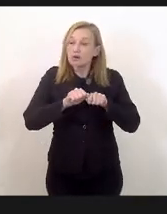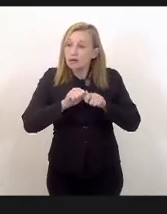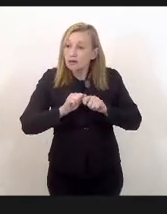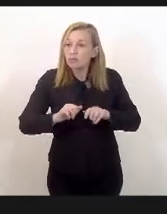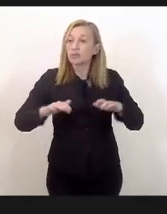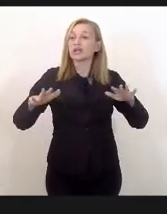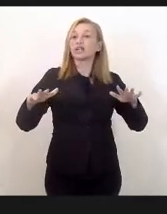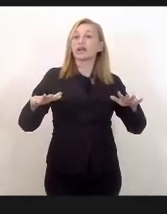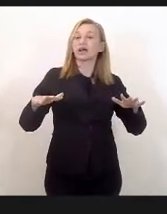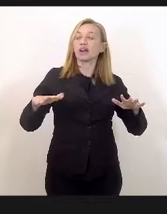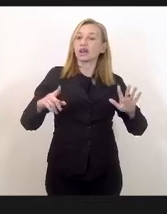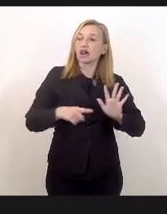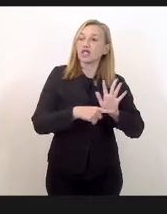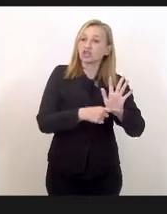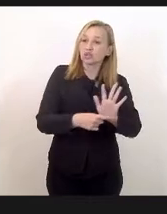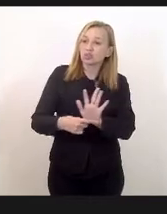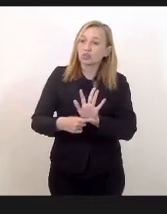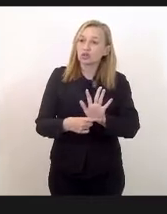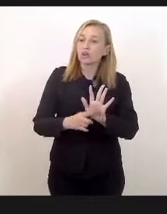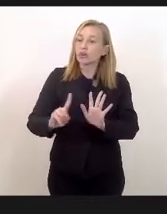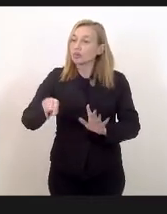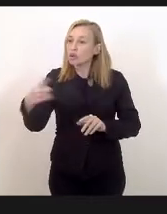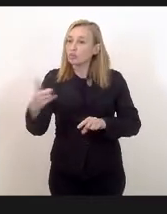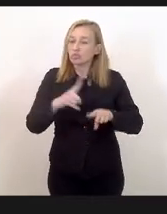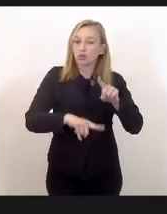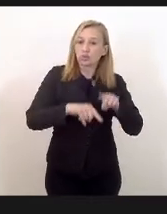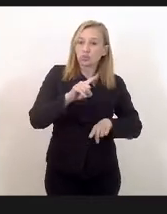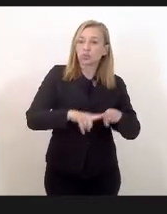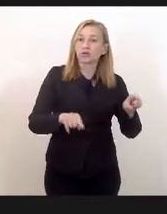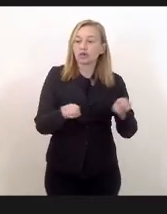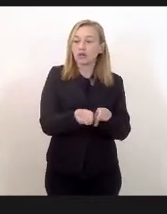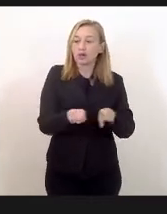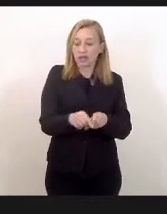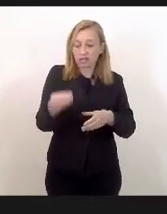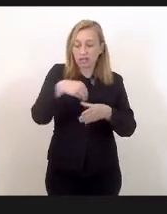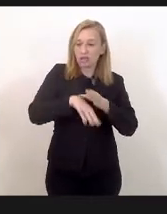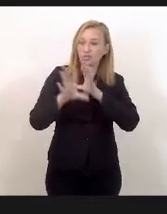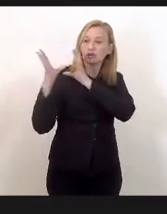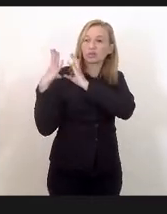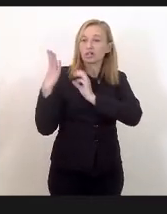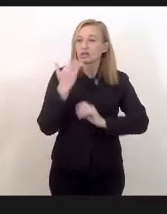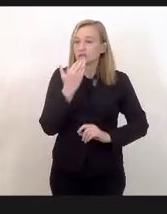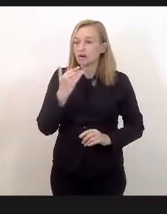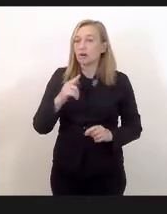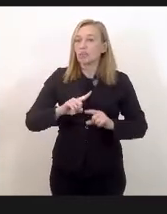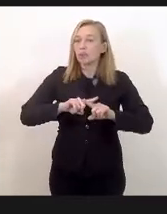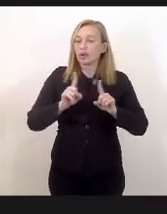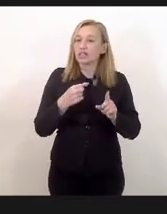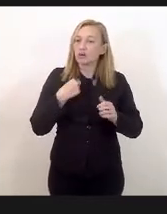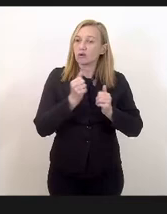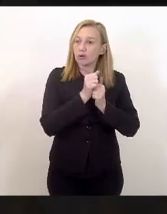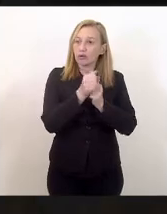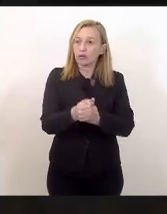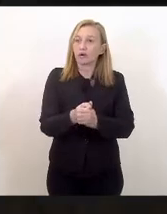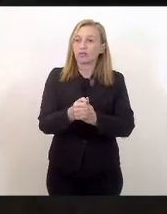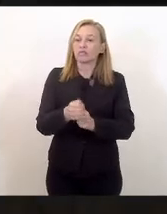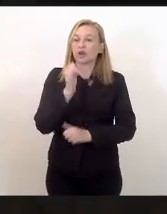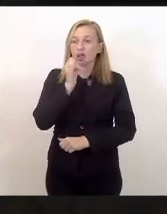esses benefícios para outros itens também da cesta básica. Mas eu, a princípio, eu acompanho o relator.